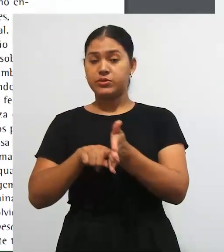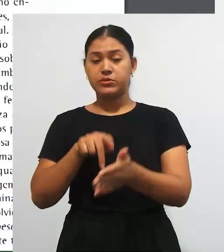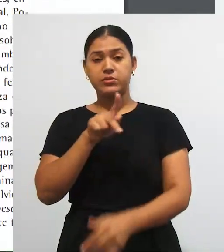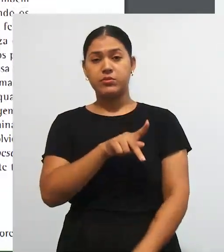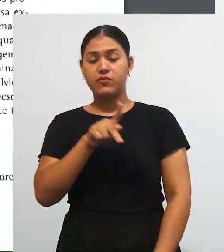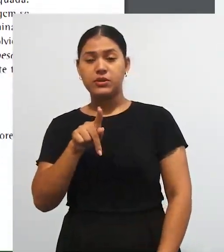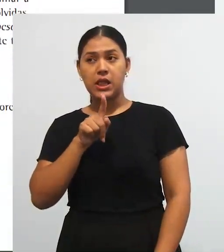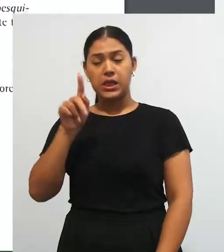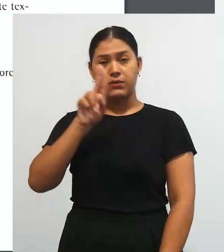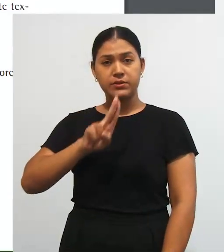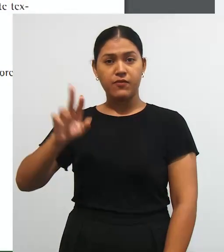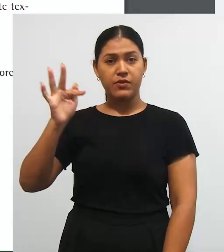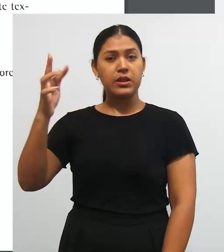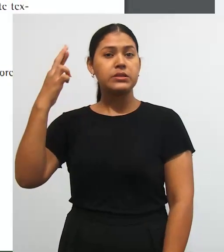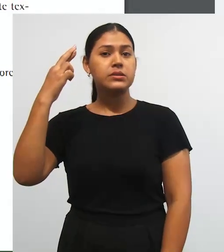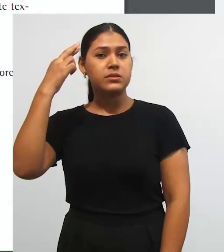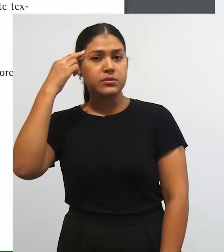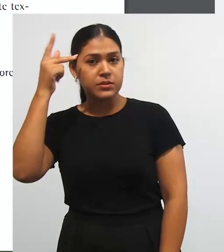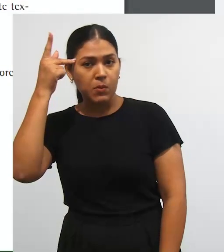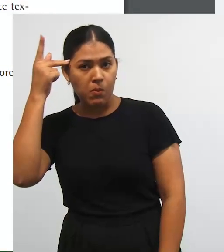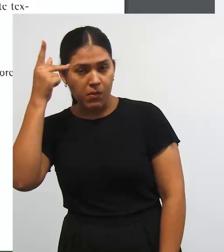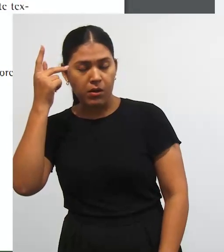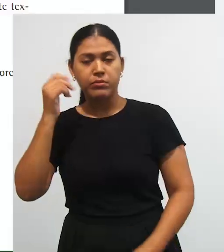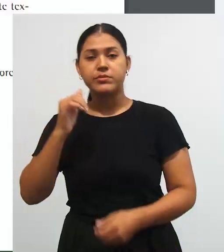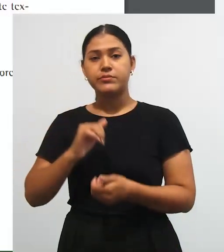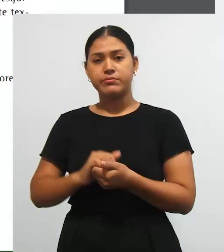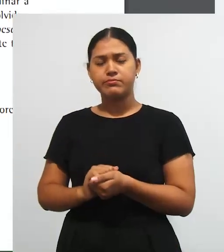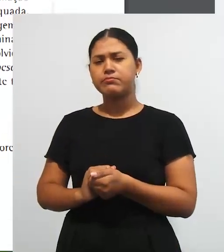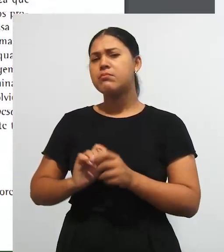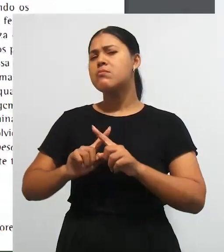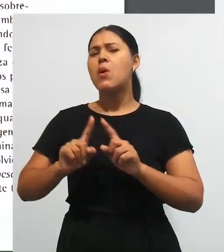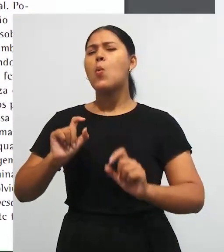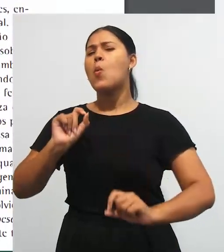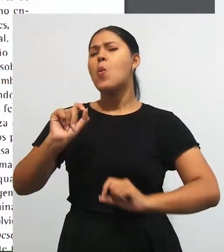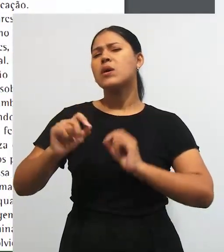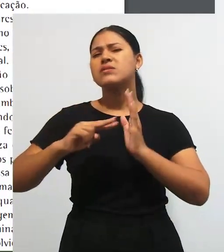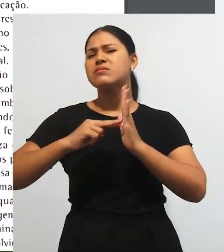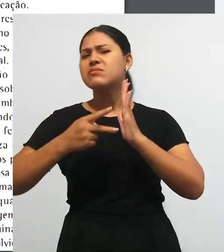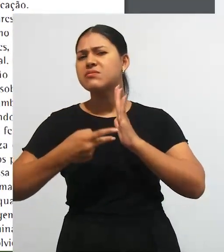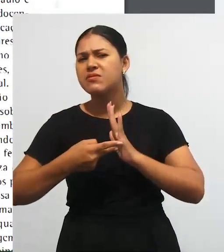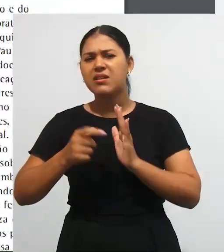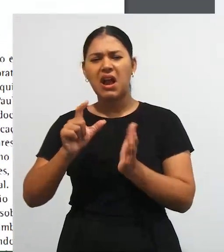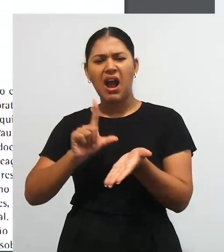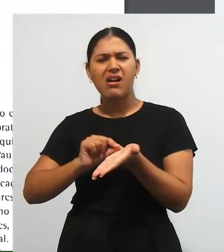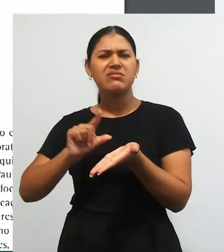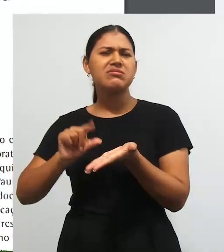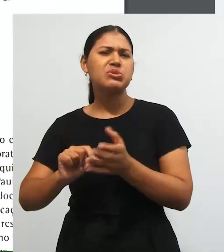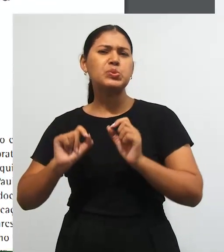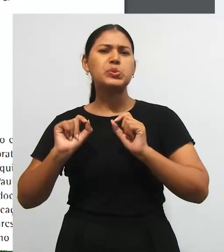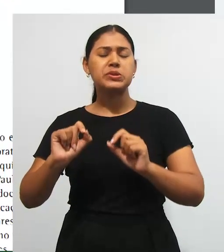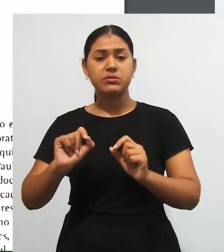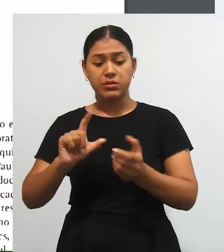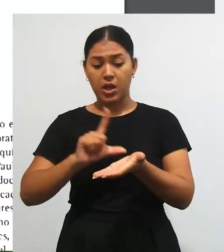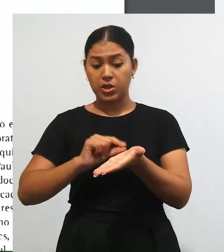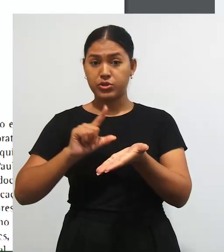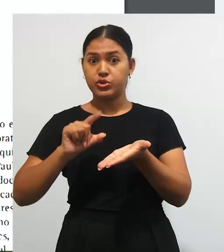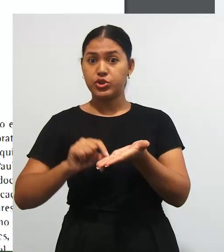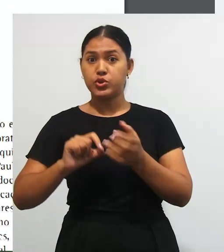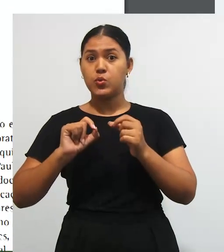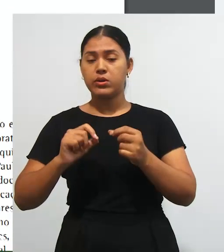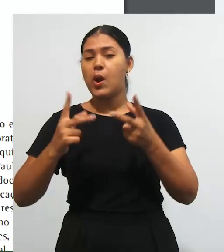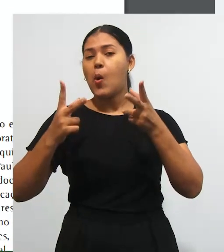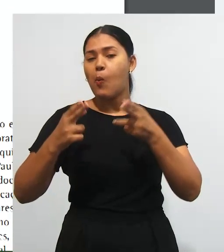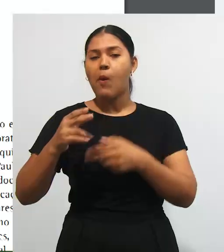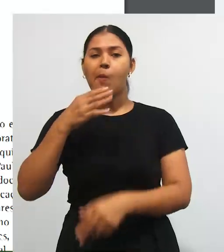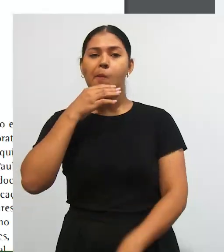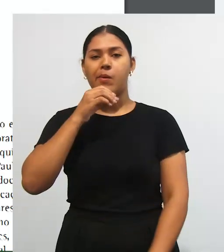da Universidade de São Paulo e aqui está um modelo de artigo. O que é um artigo? Esse artigo ela usou para quê? Ela usou para fazer